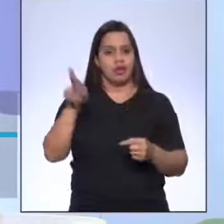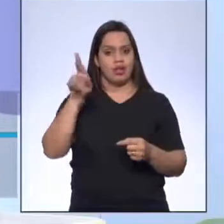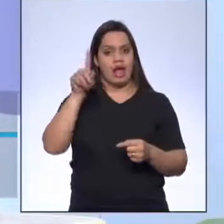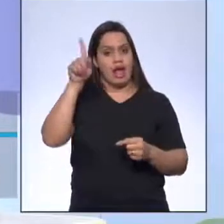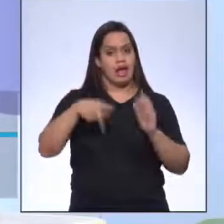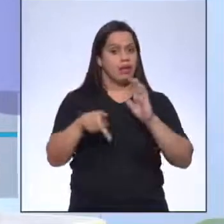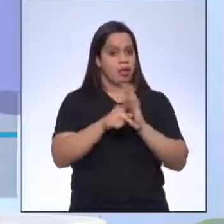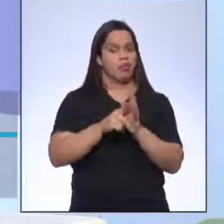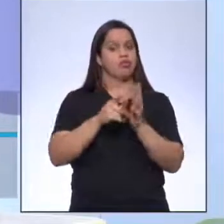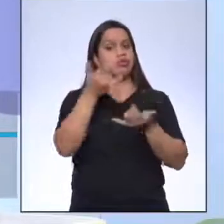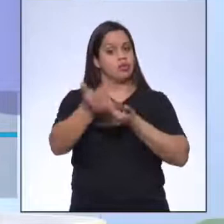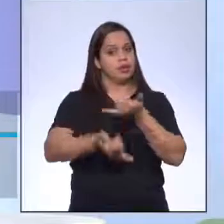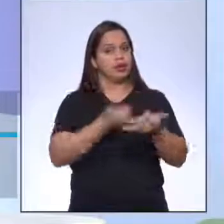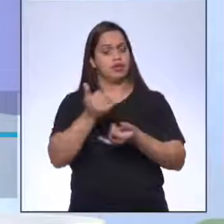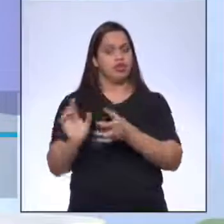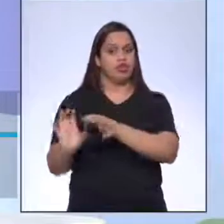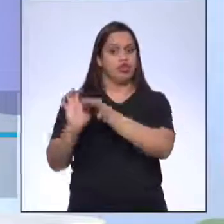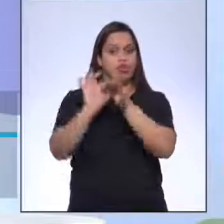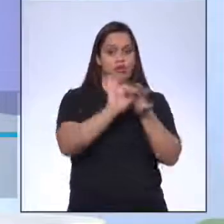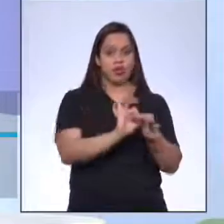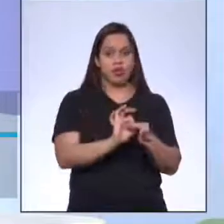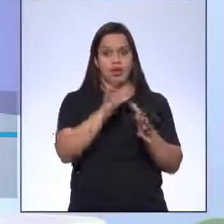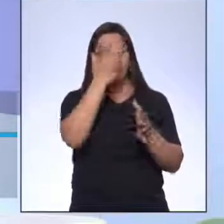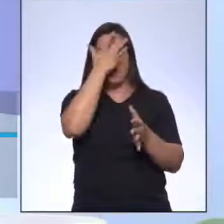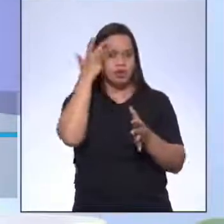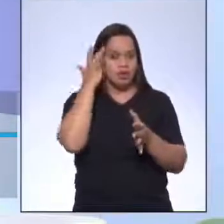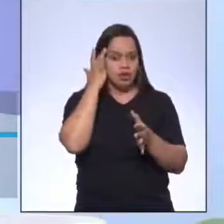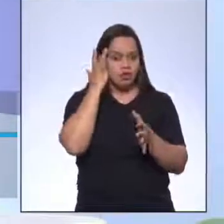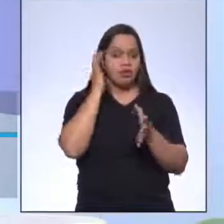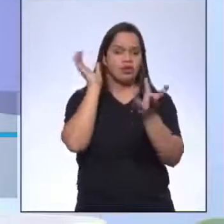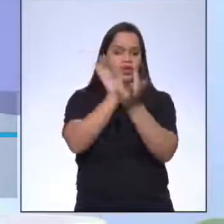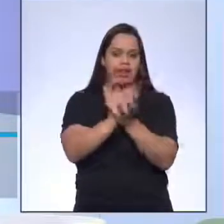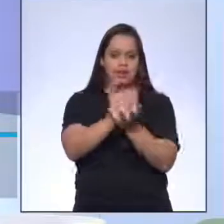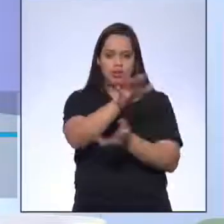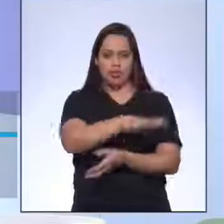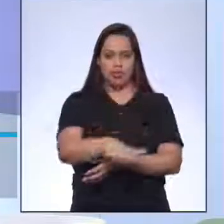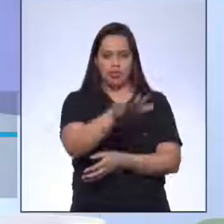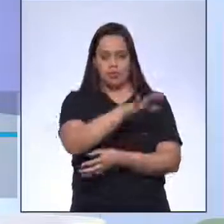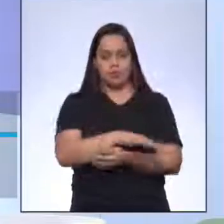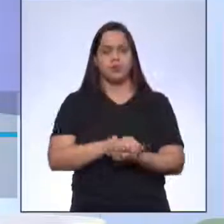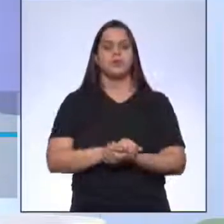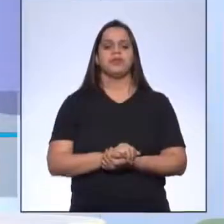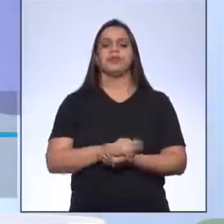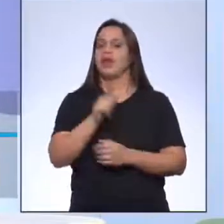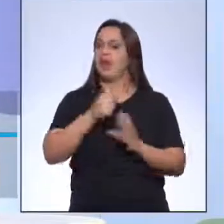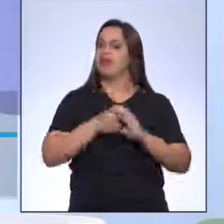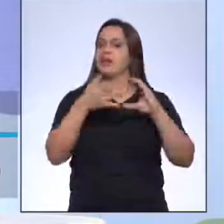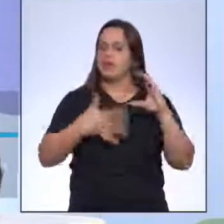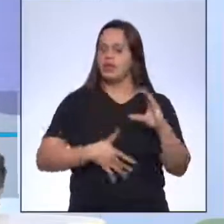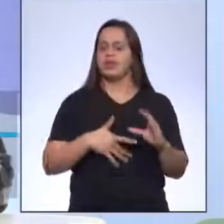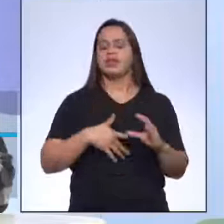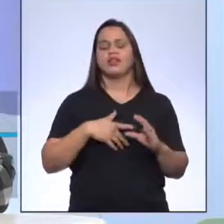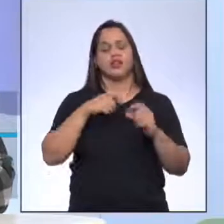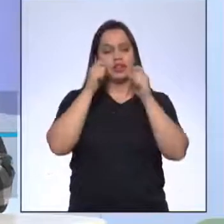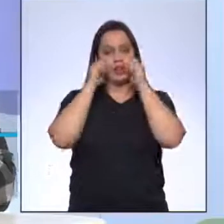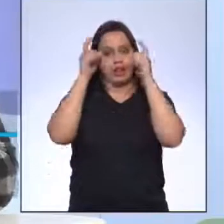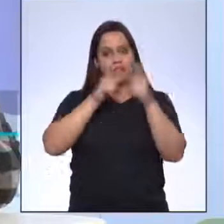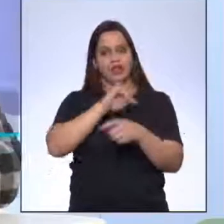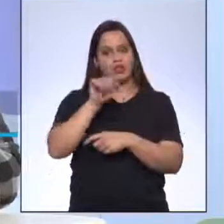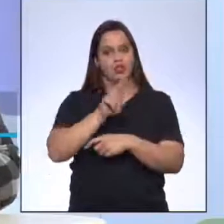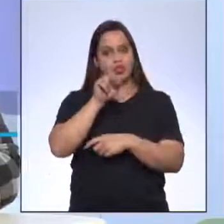de diversão, de união das pessoas, né, daquela tribo africana. Tá? Essa é uma característica interessante do jongo. Tudo